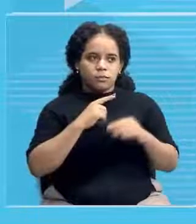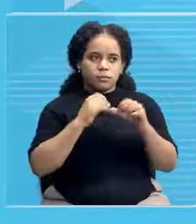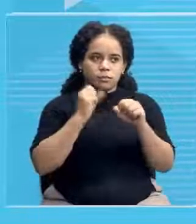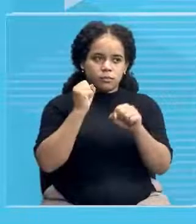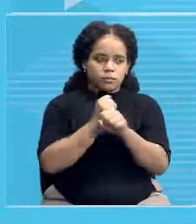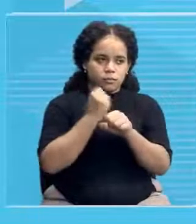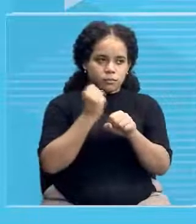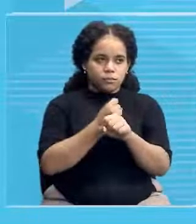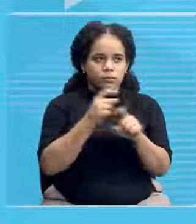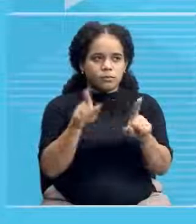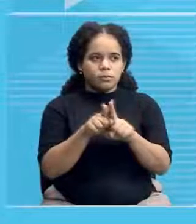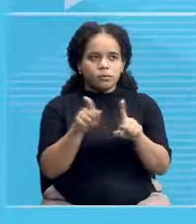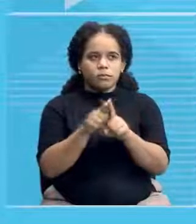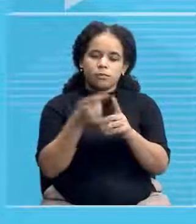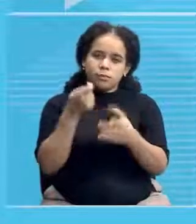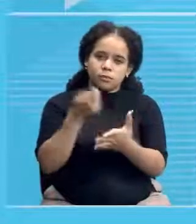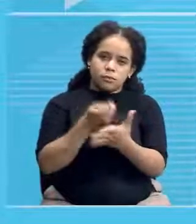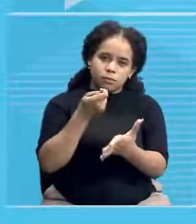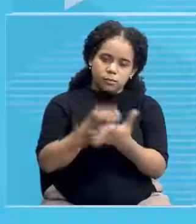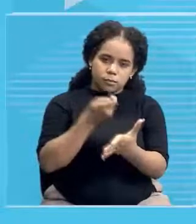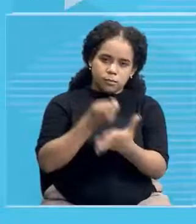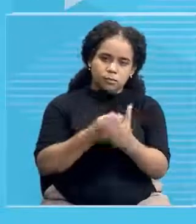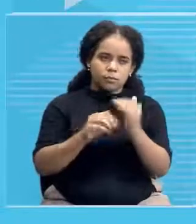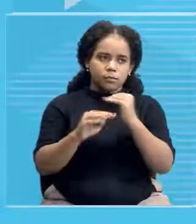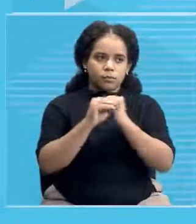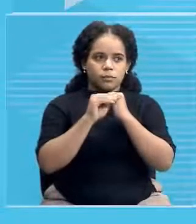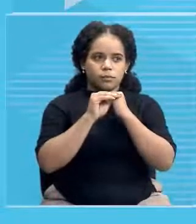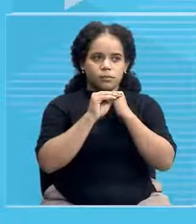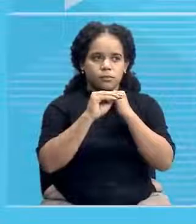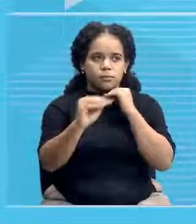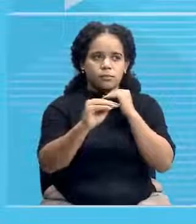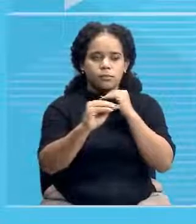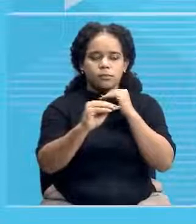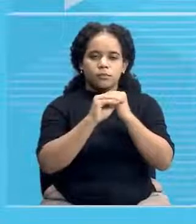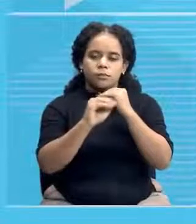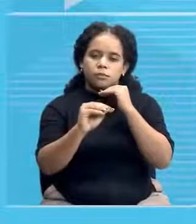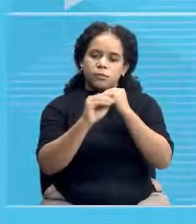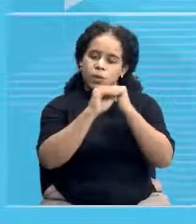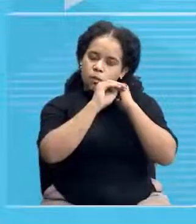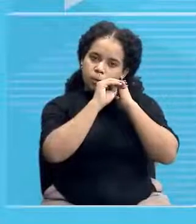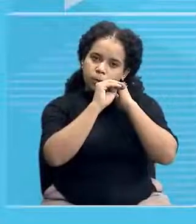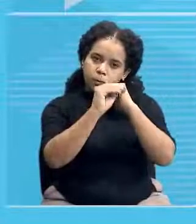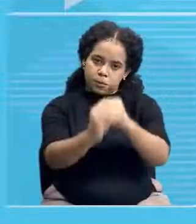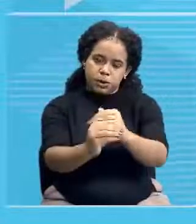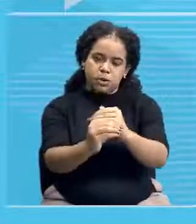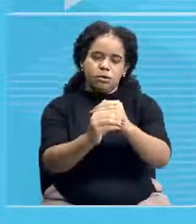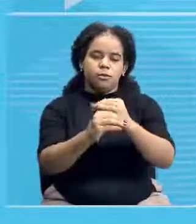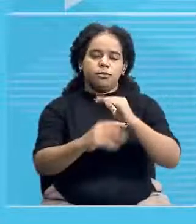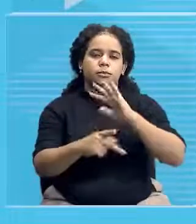construção e imposição de padrões